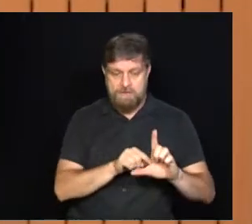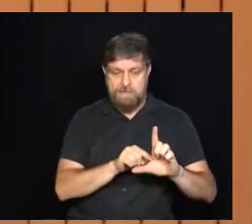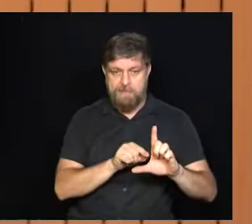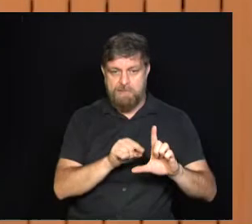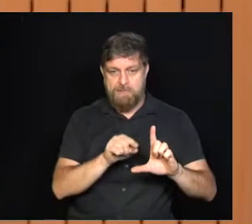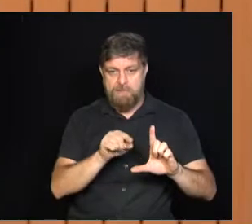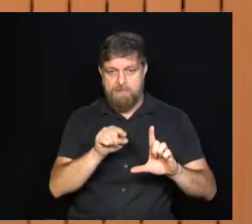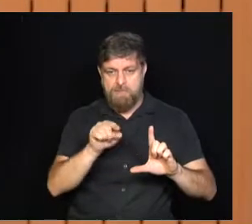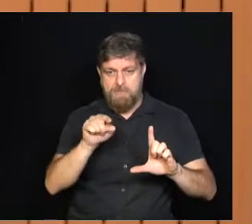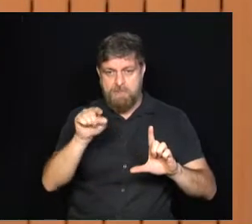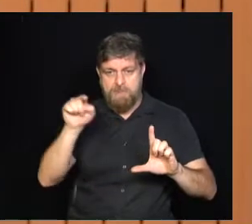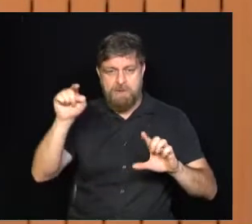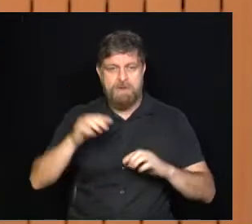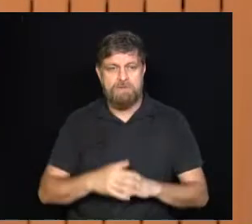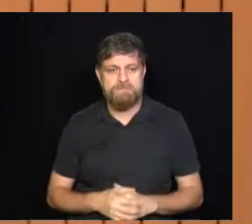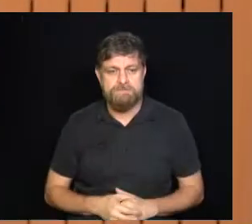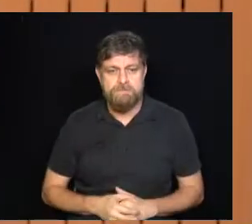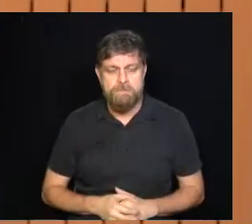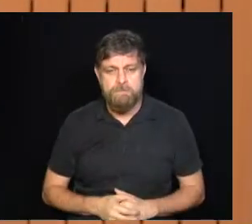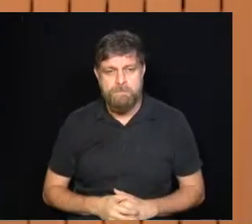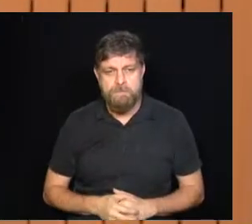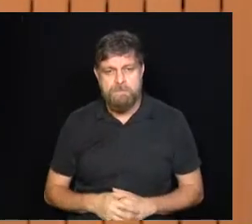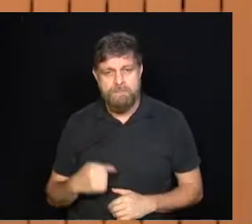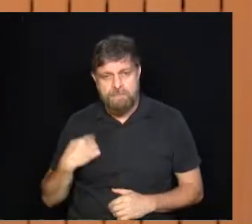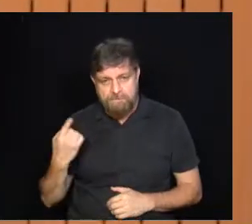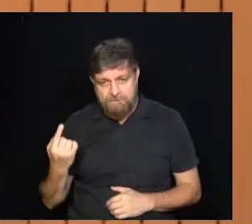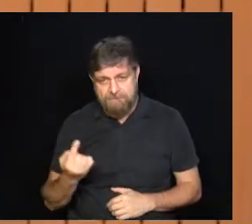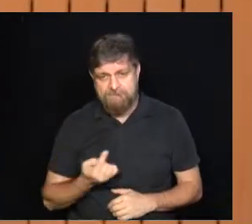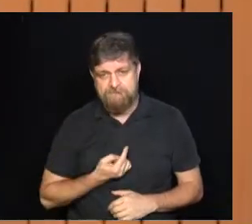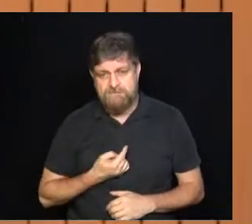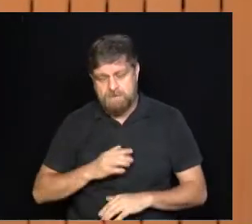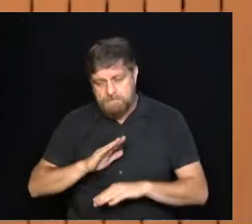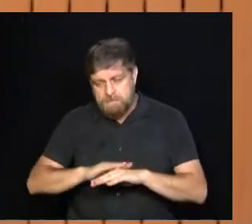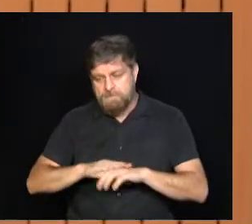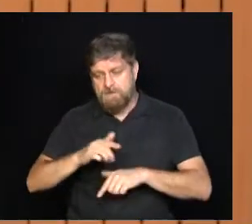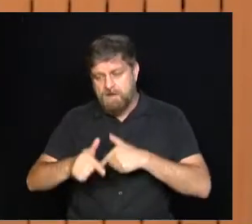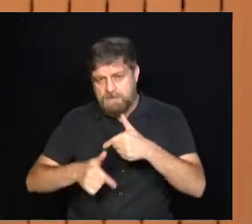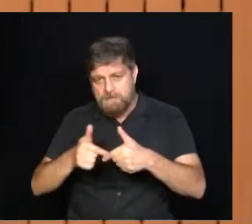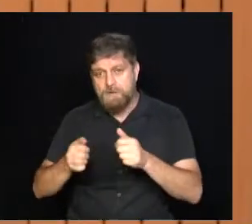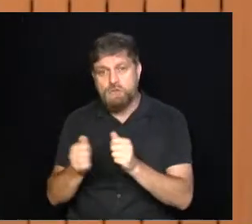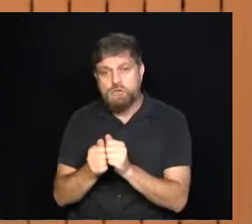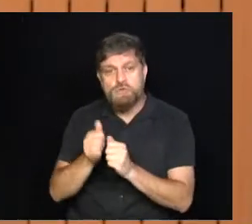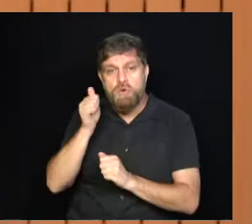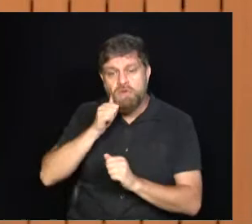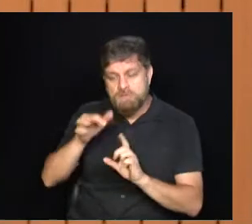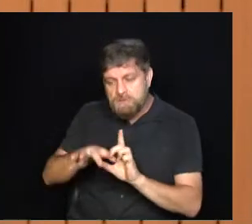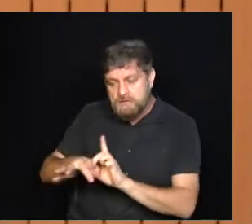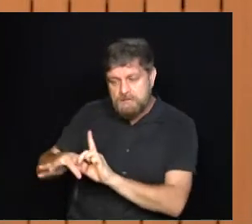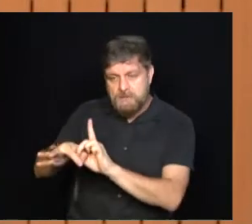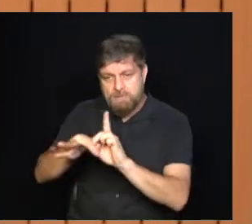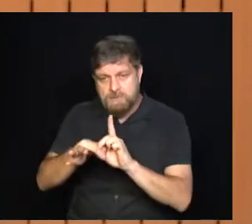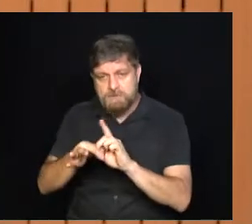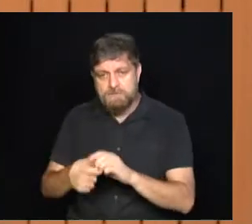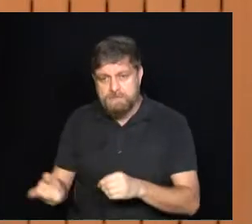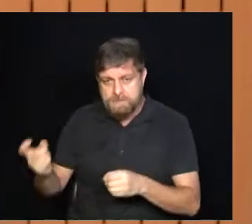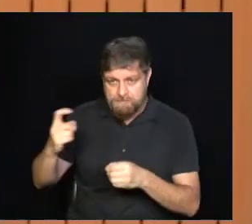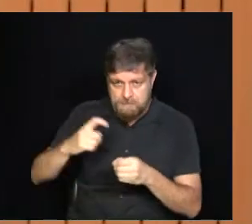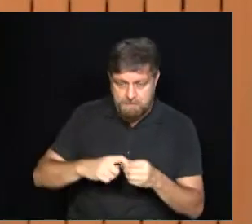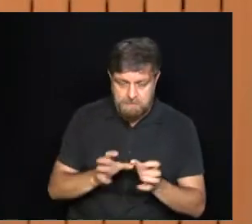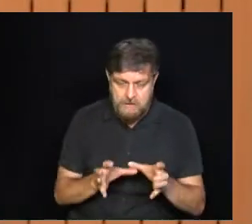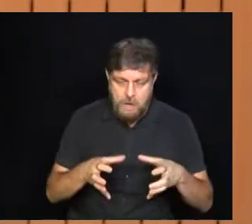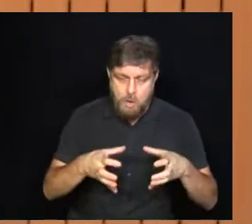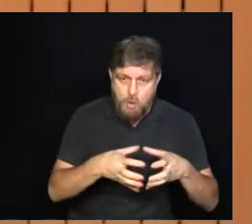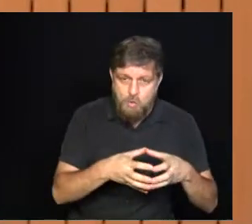bastante. E aí a gente está fazendo todo esse trabalho com elas, né? Com essas mulheres, de retomada dos grupos,